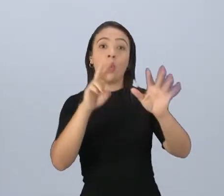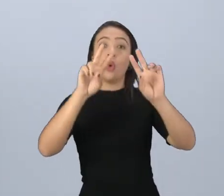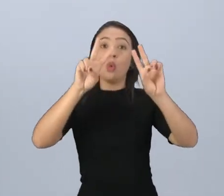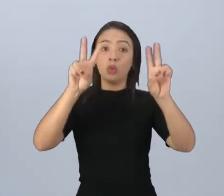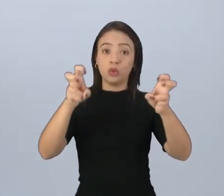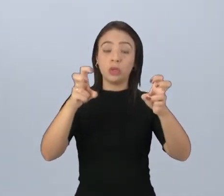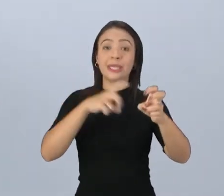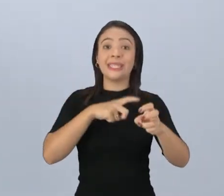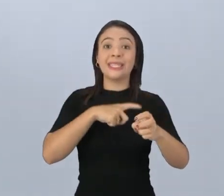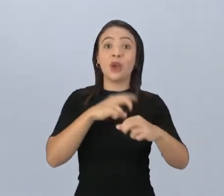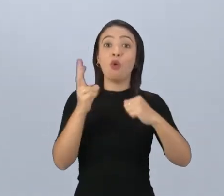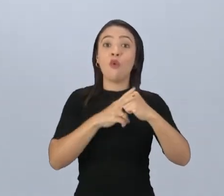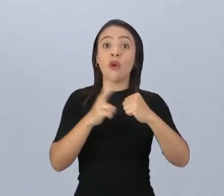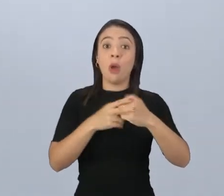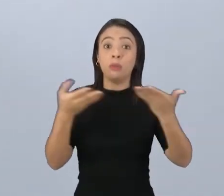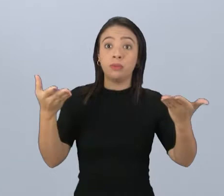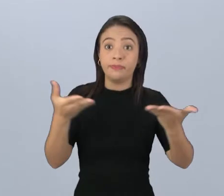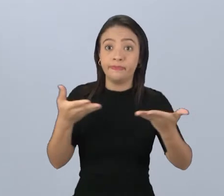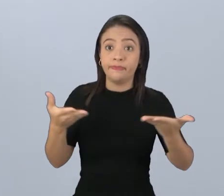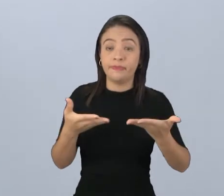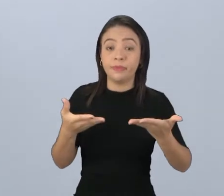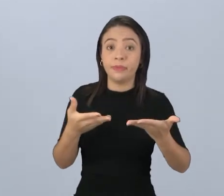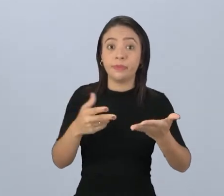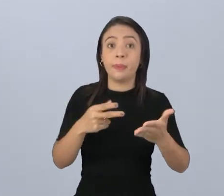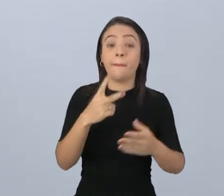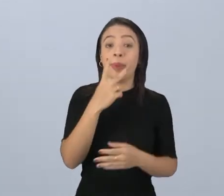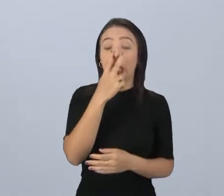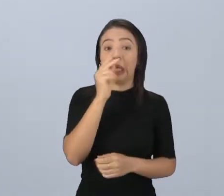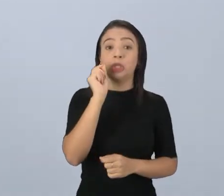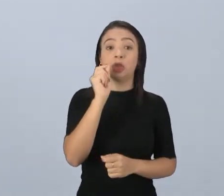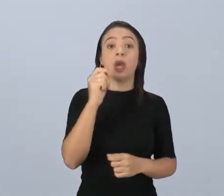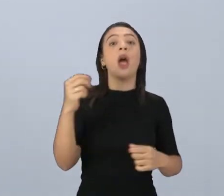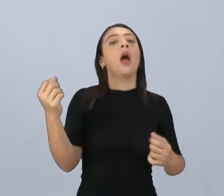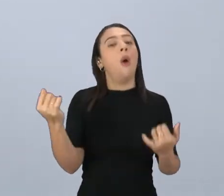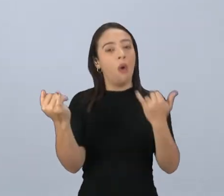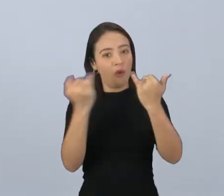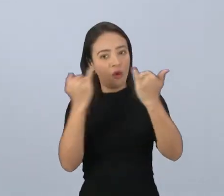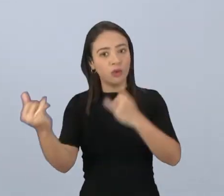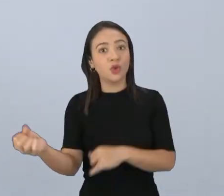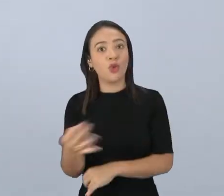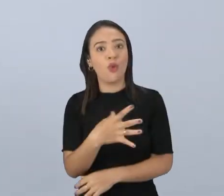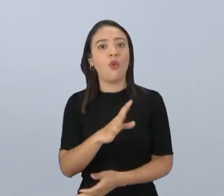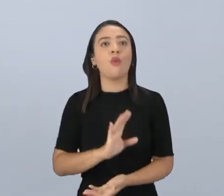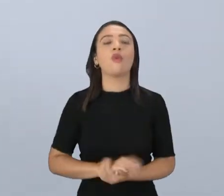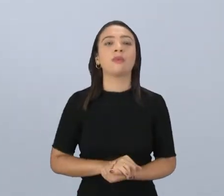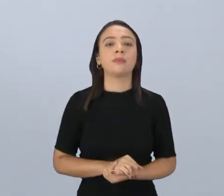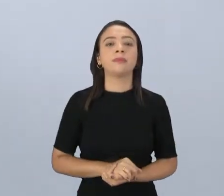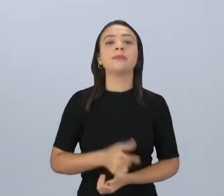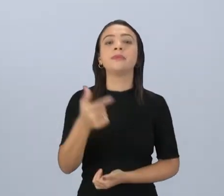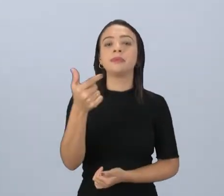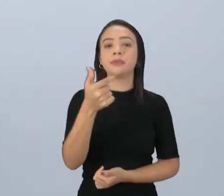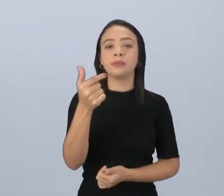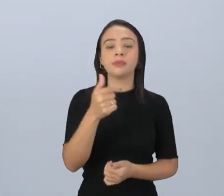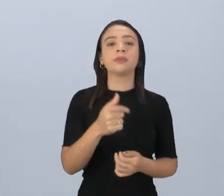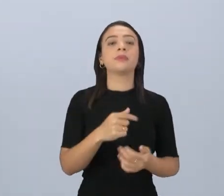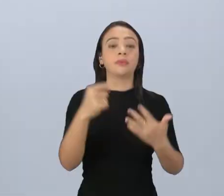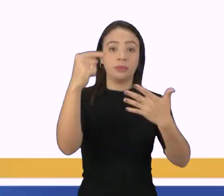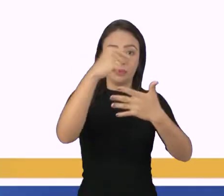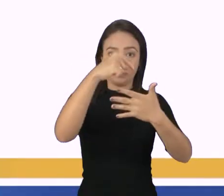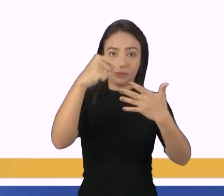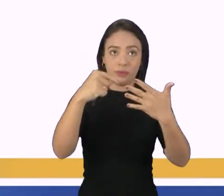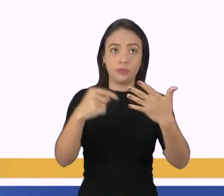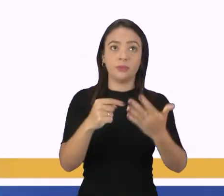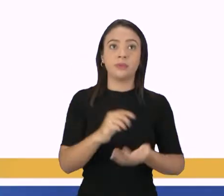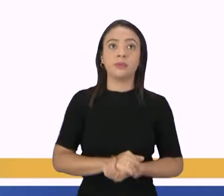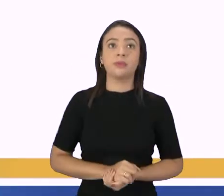verbos estejam no presente, dá aí um aspecto de atualidade da notícia. Vejamos o segundo passo.